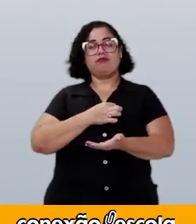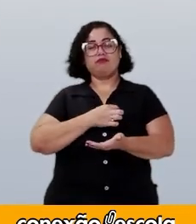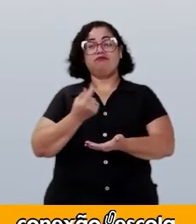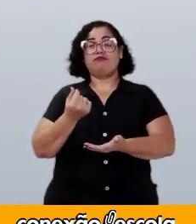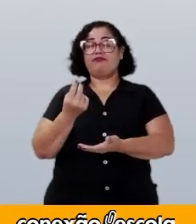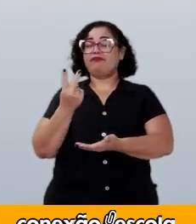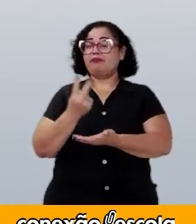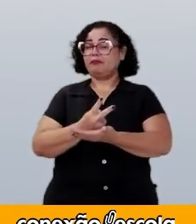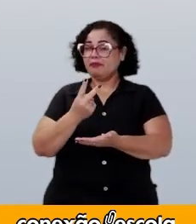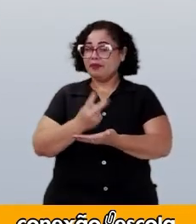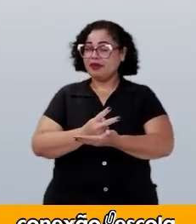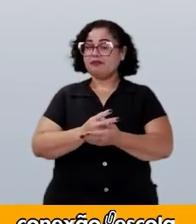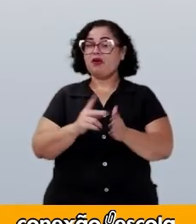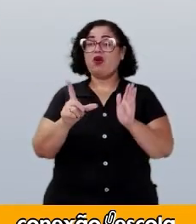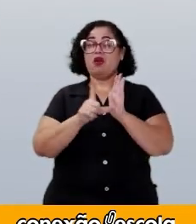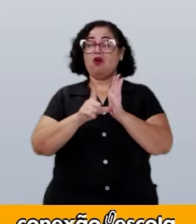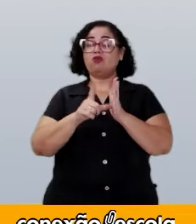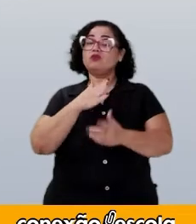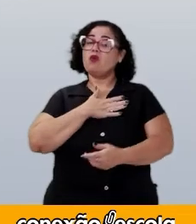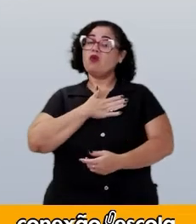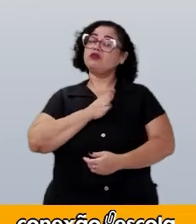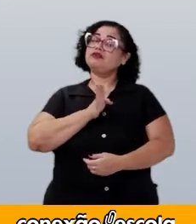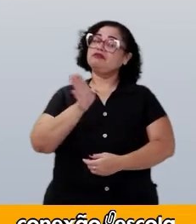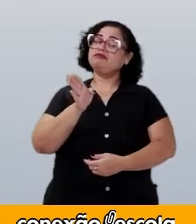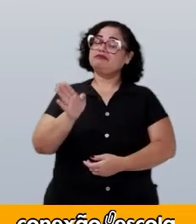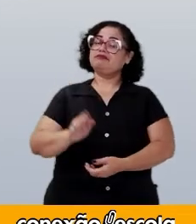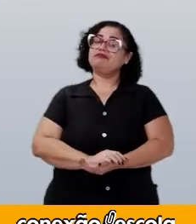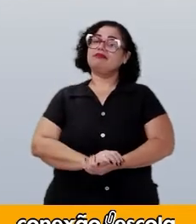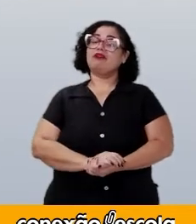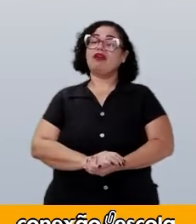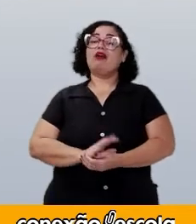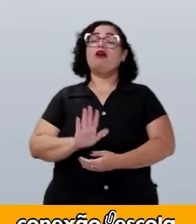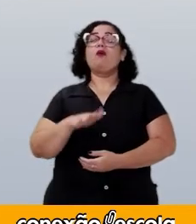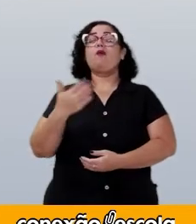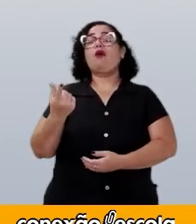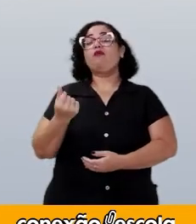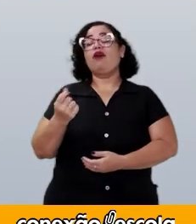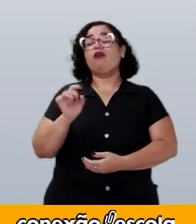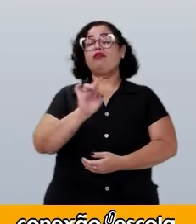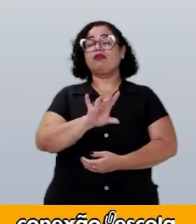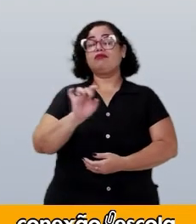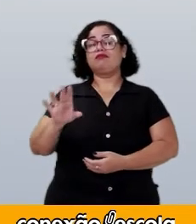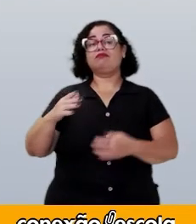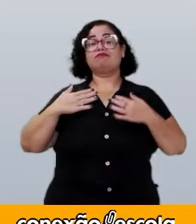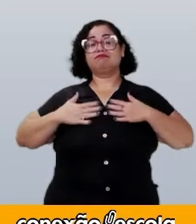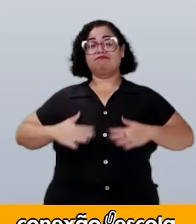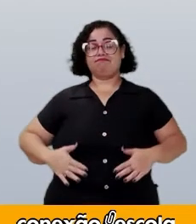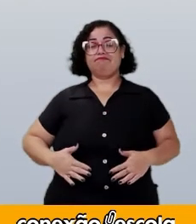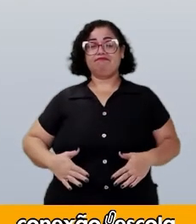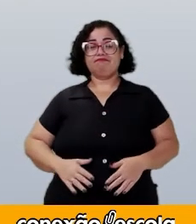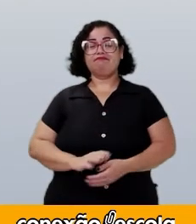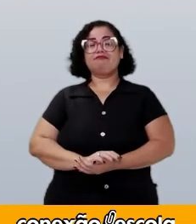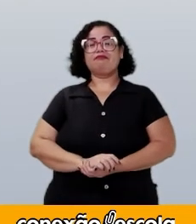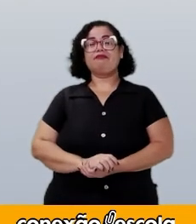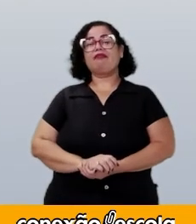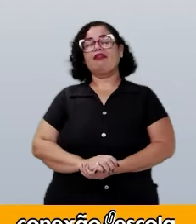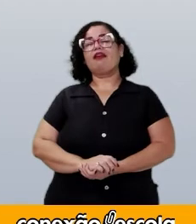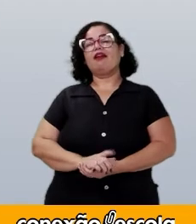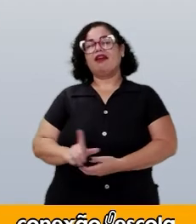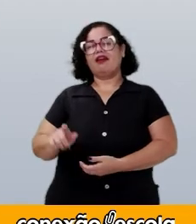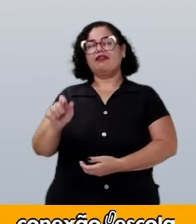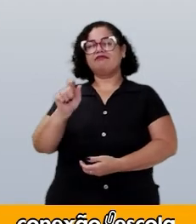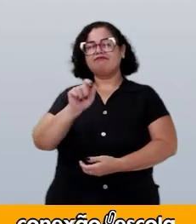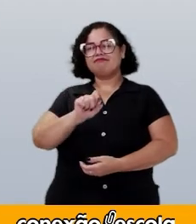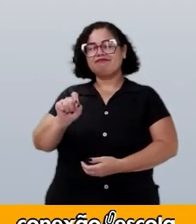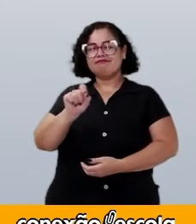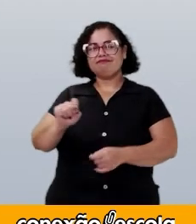mesmo preço da loja que ele gosta. Qual é o preço de cada blusa? Ao escrever essa situação na